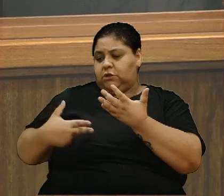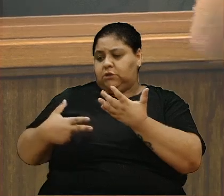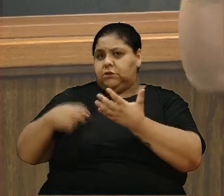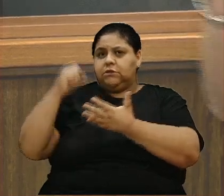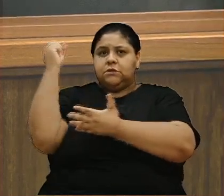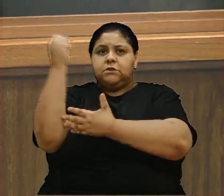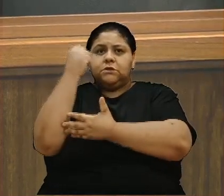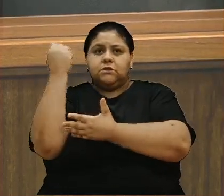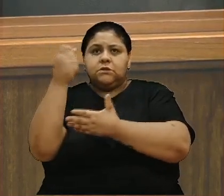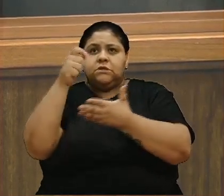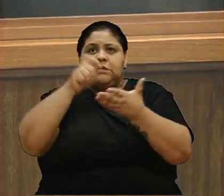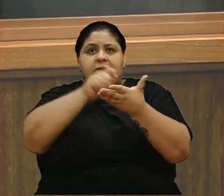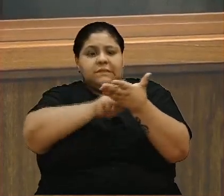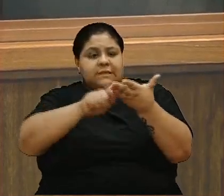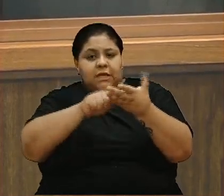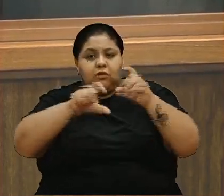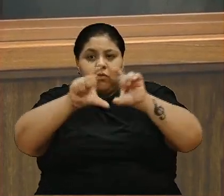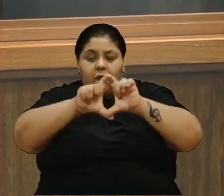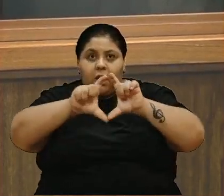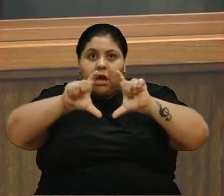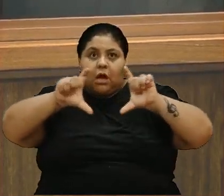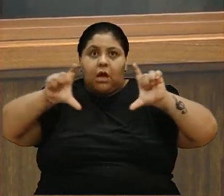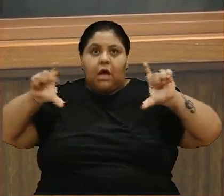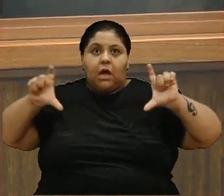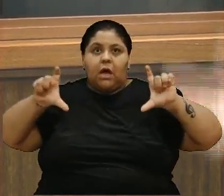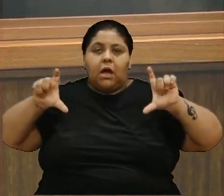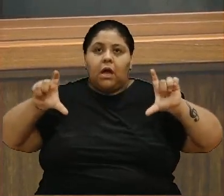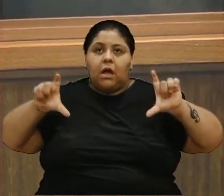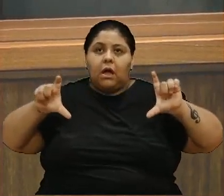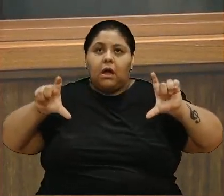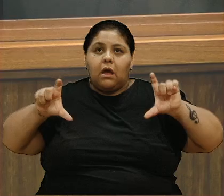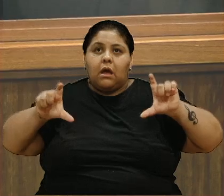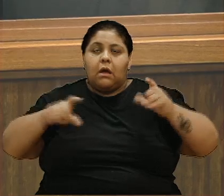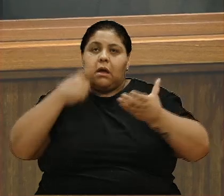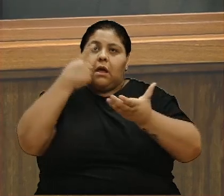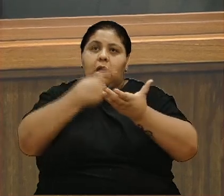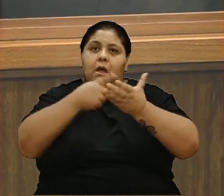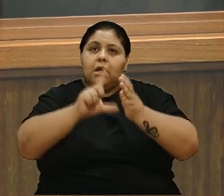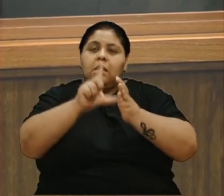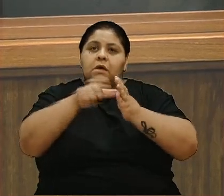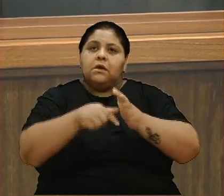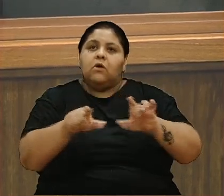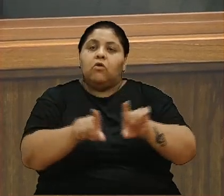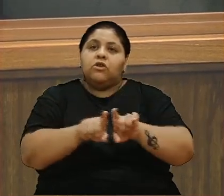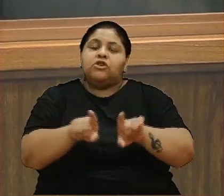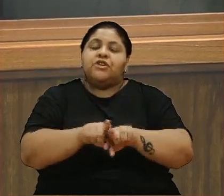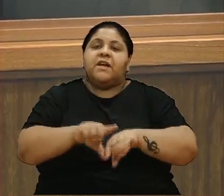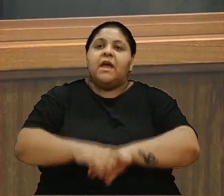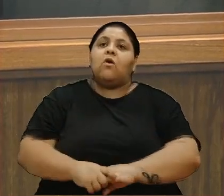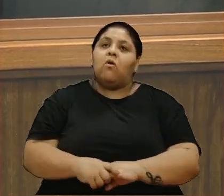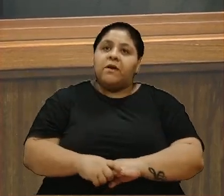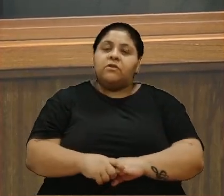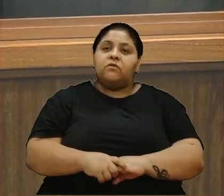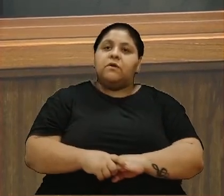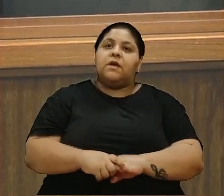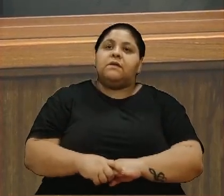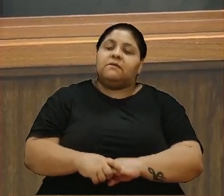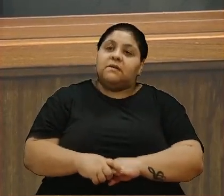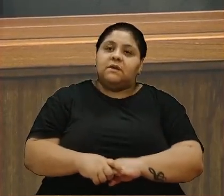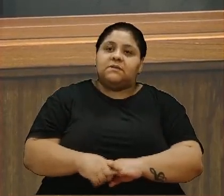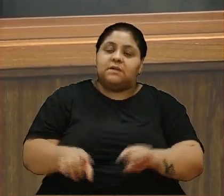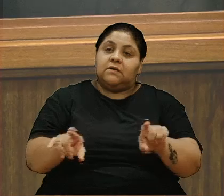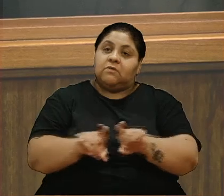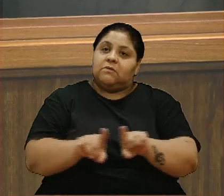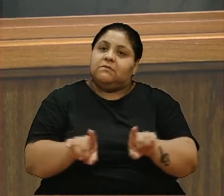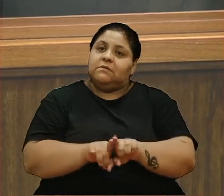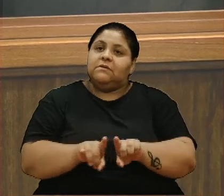urgência, escrito grande urgência, marcada para daqui 2 anos. Aí o que eu ouço? Pede para a pessoa